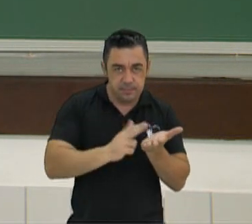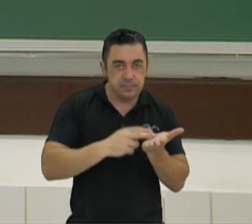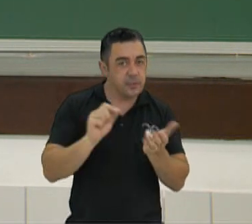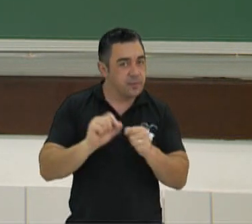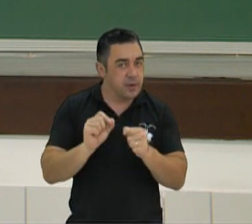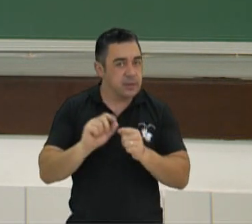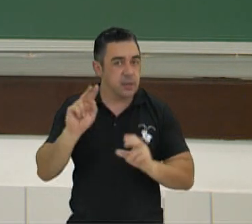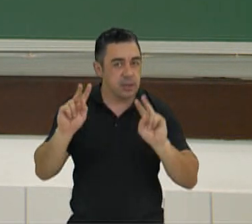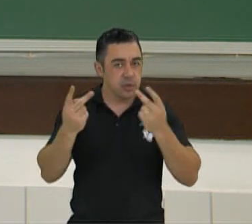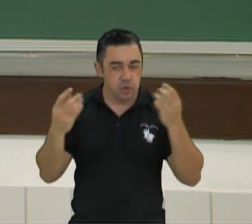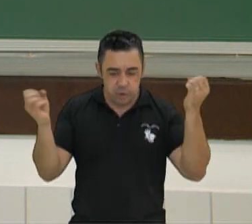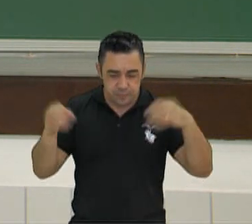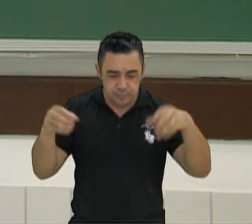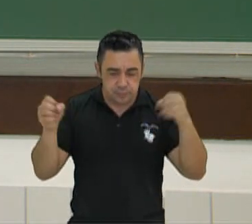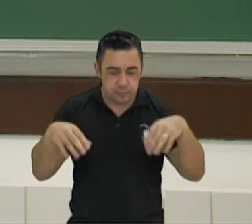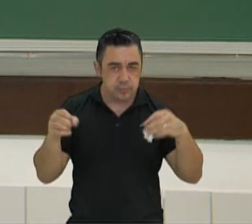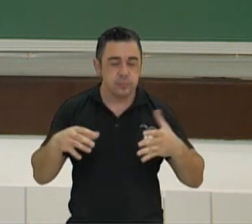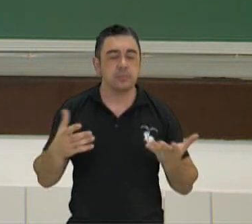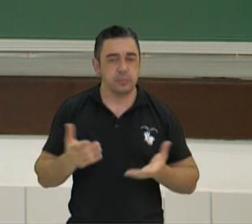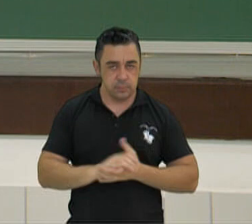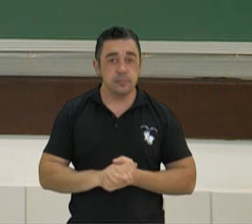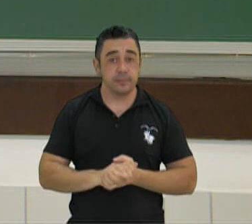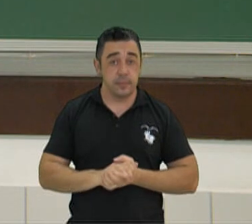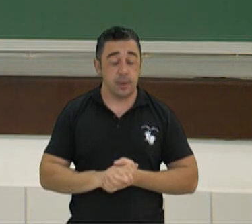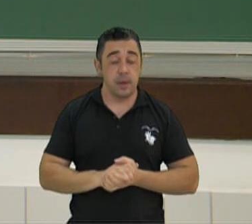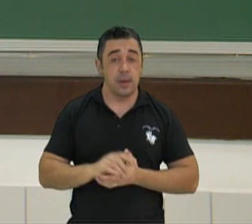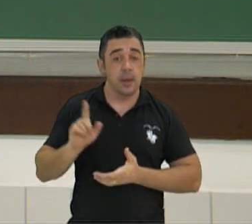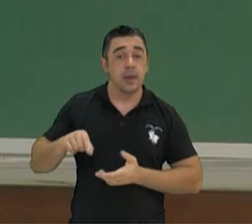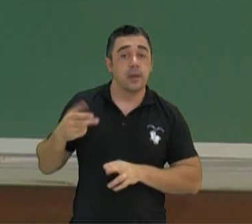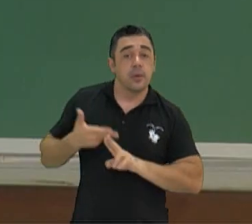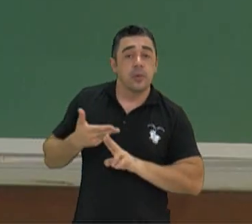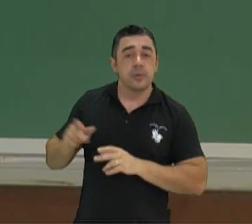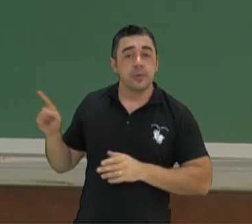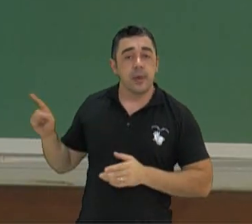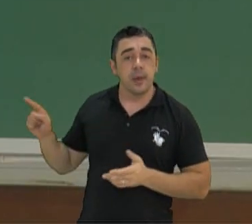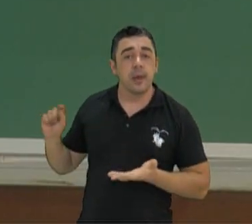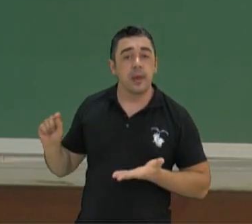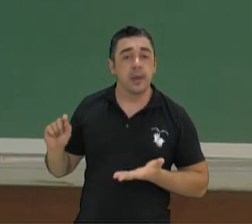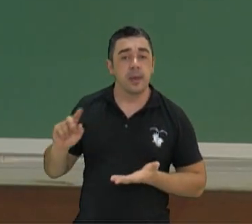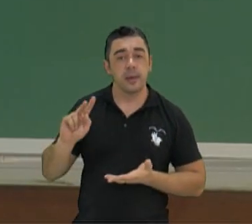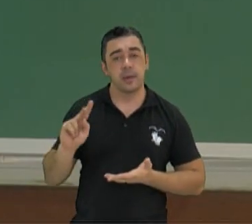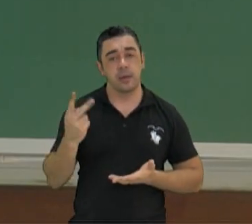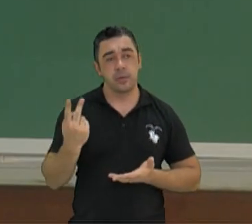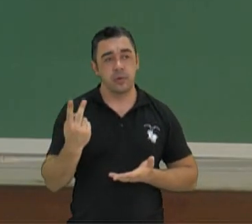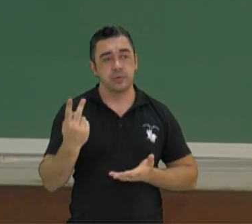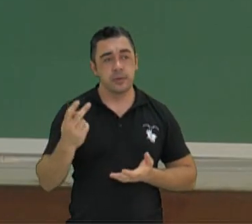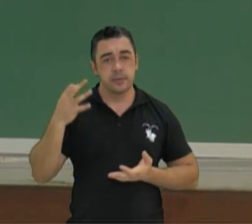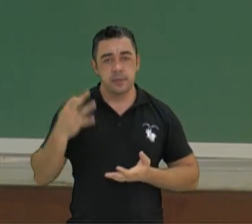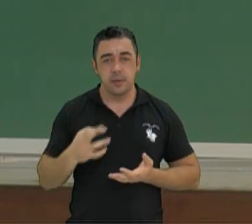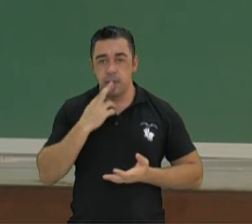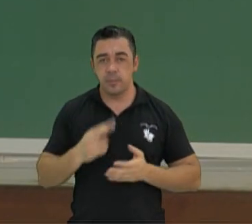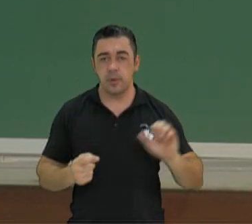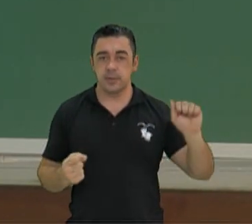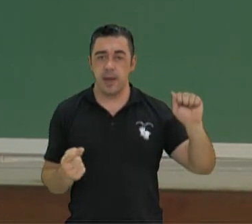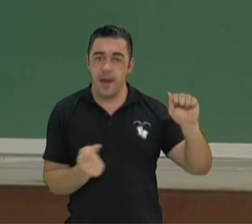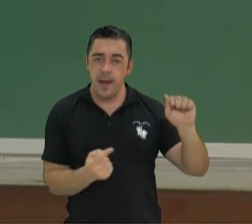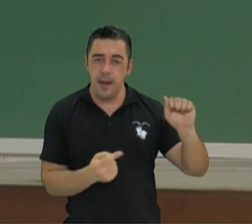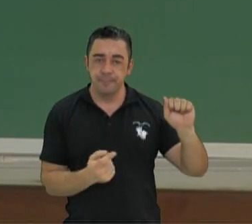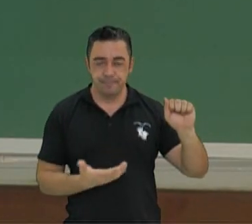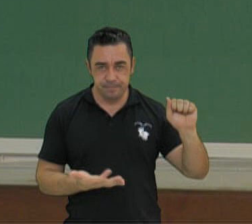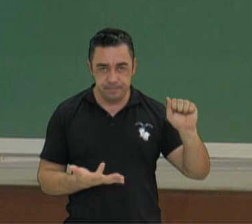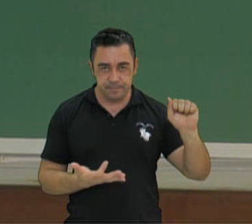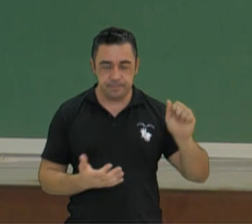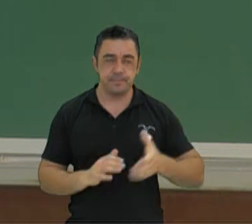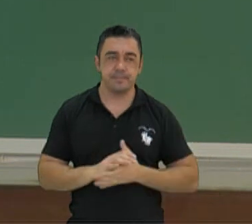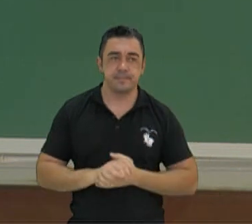faço hidrogenação catalítica. E nós usamos o hidrogênio. A alternativa correta, letra A.